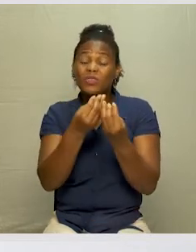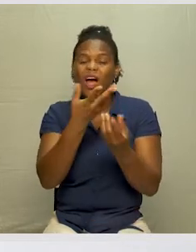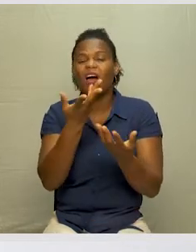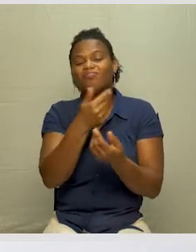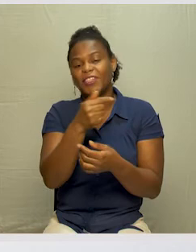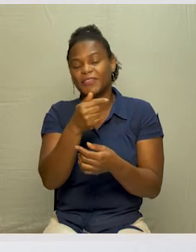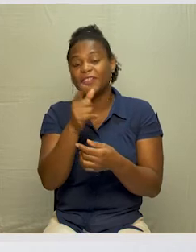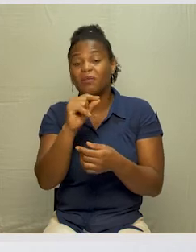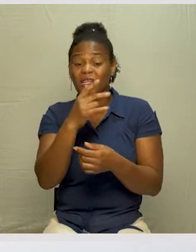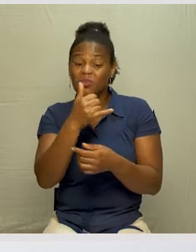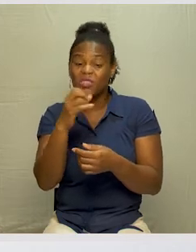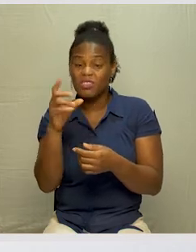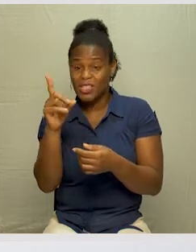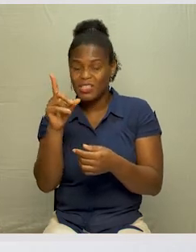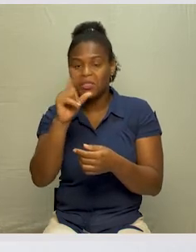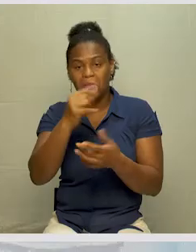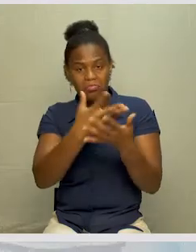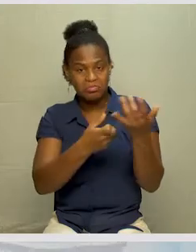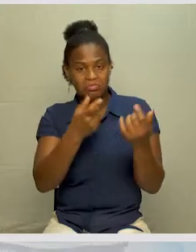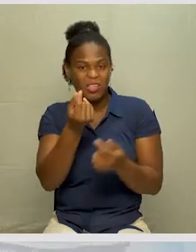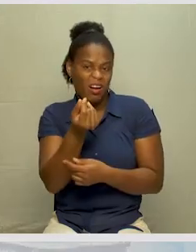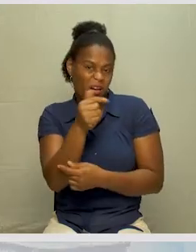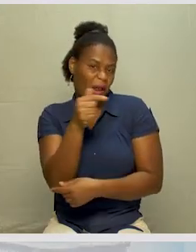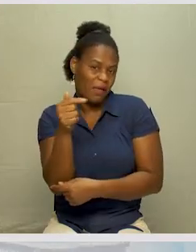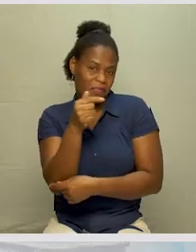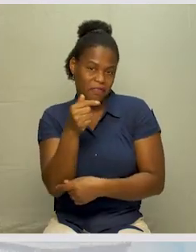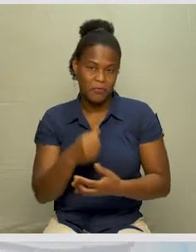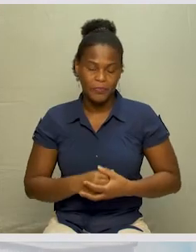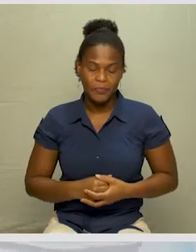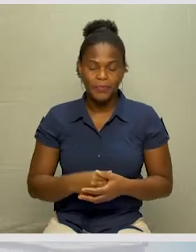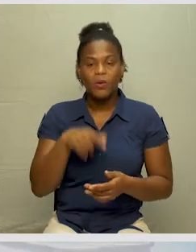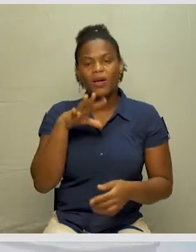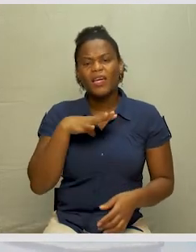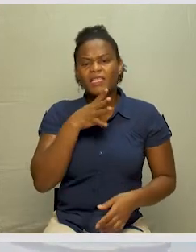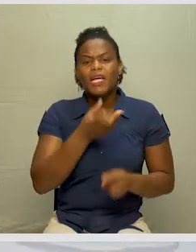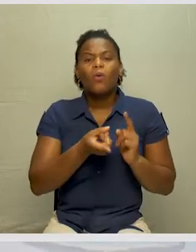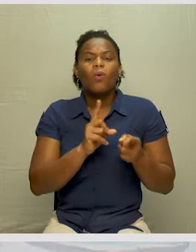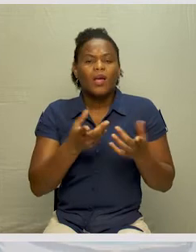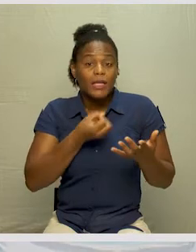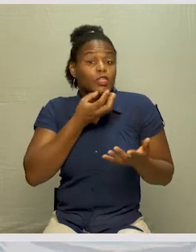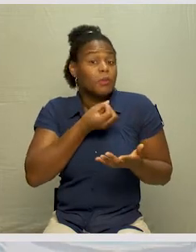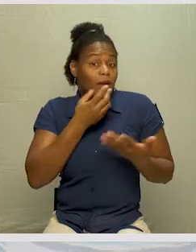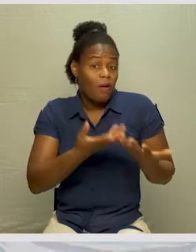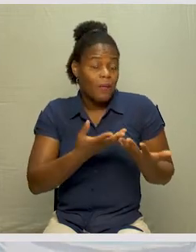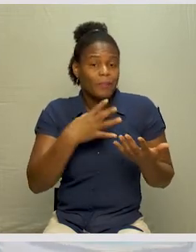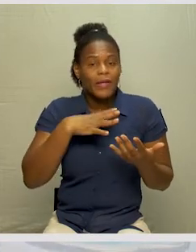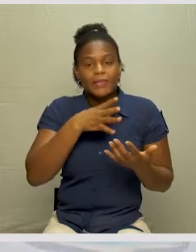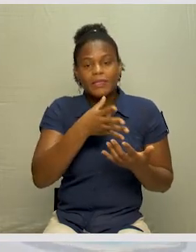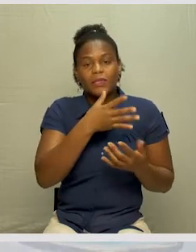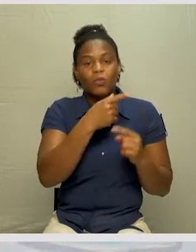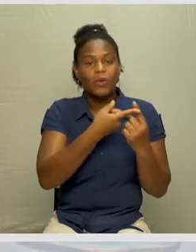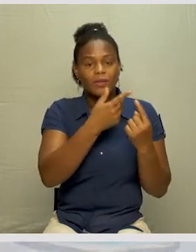2016, também, o saldo negativo. O que isso significa? Significa que